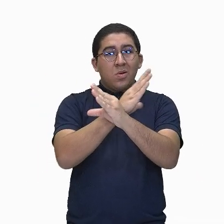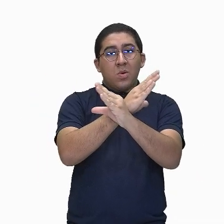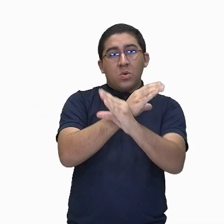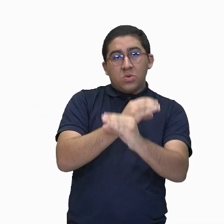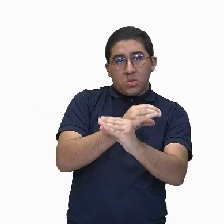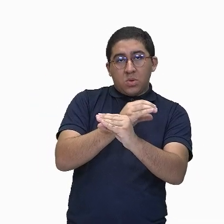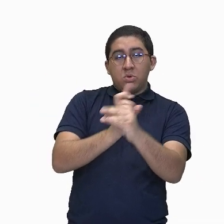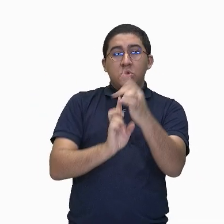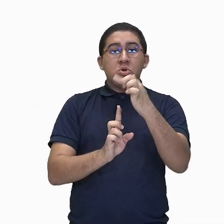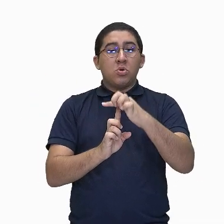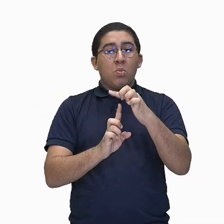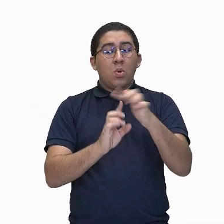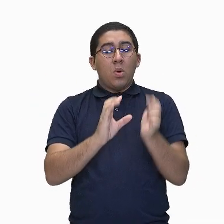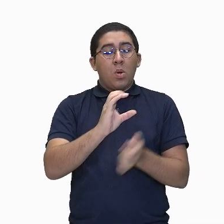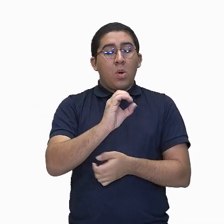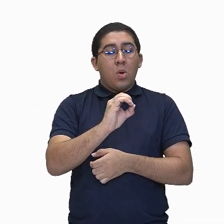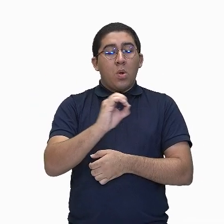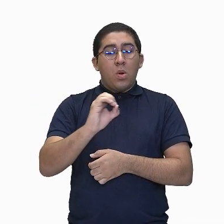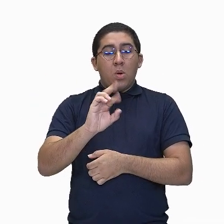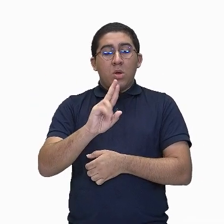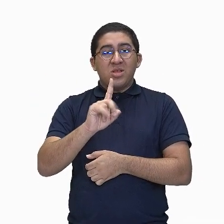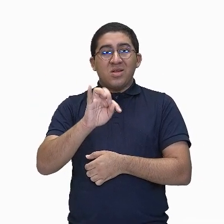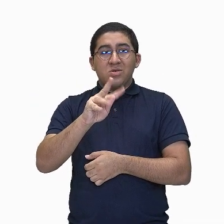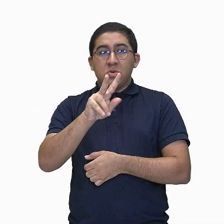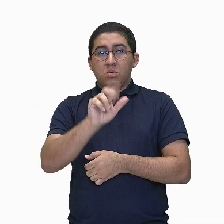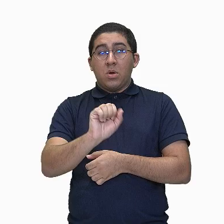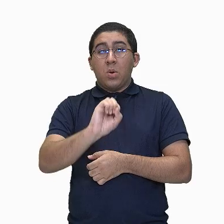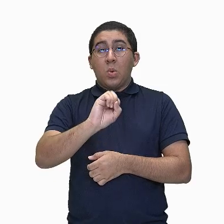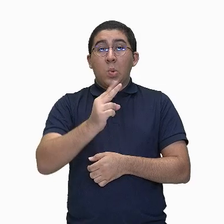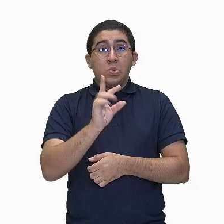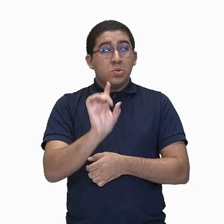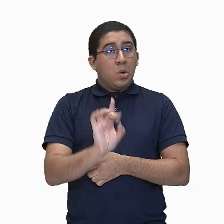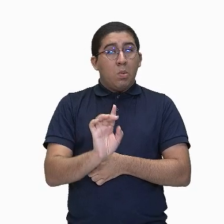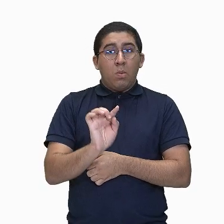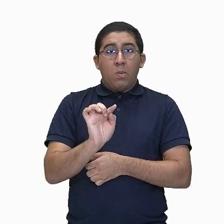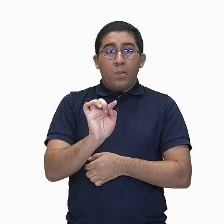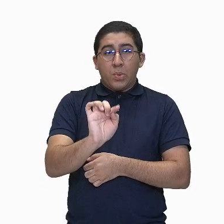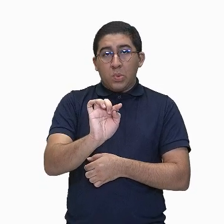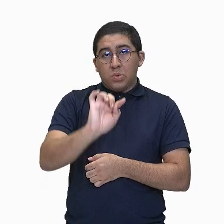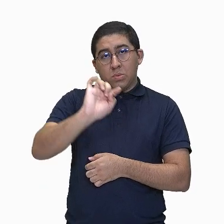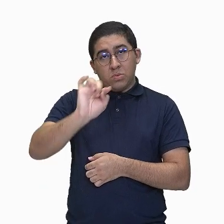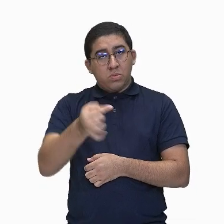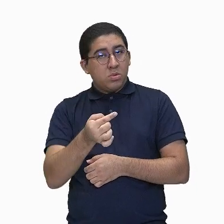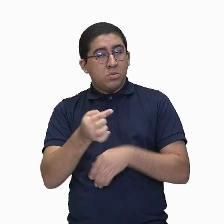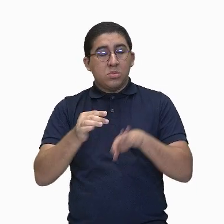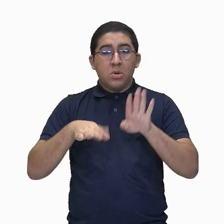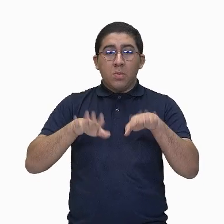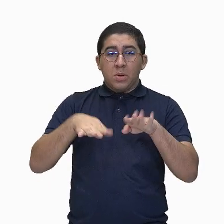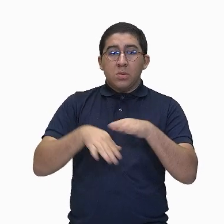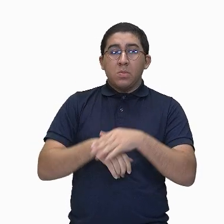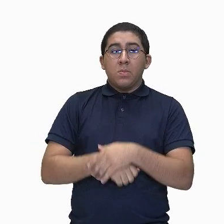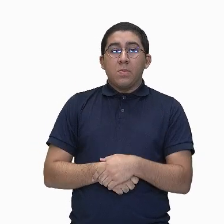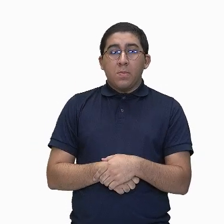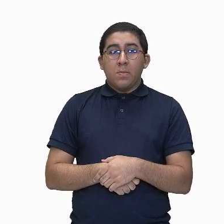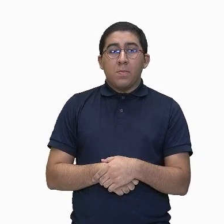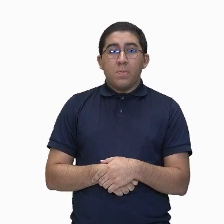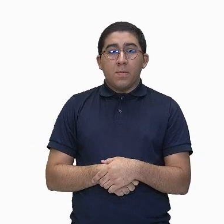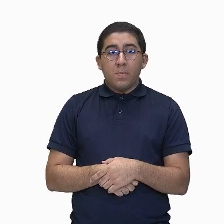ou simplesmente pela pontuação. Então, quando nós temos as orações coordenadas, elas